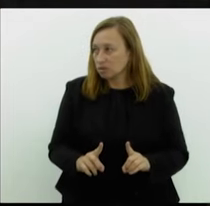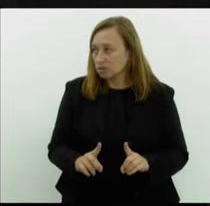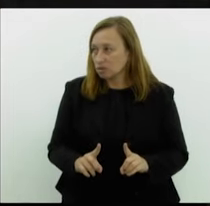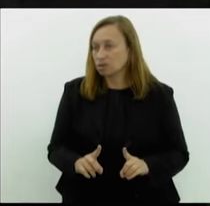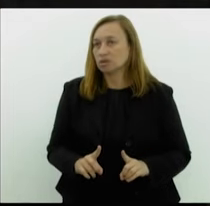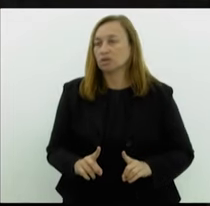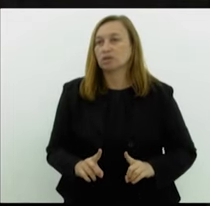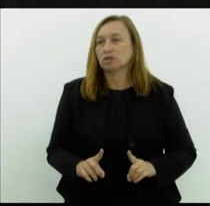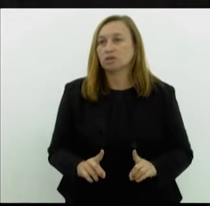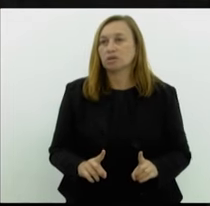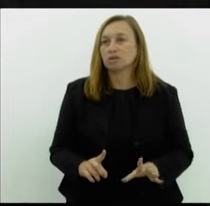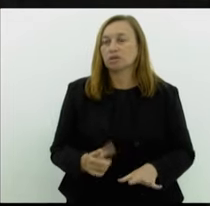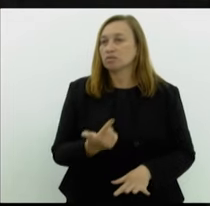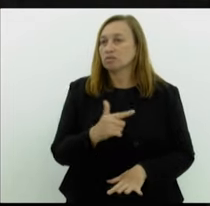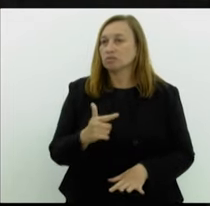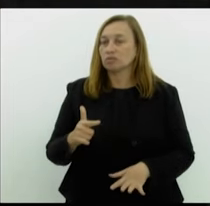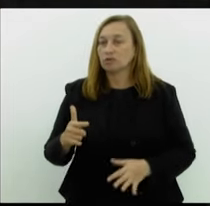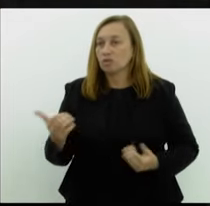suporte pedagógico.